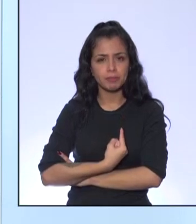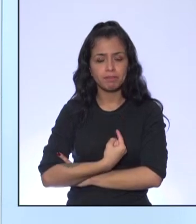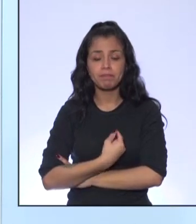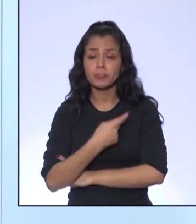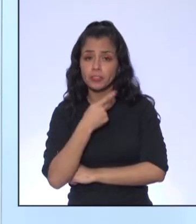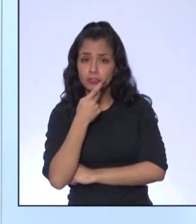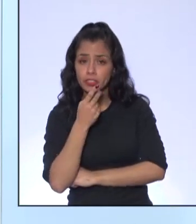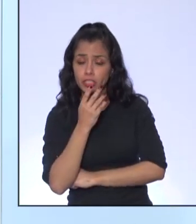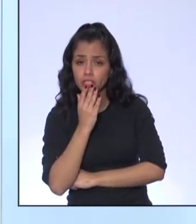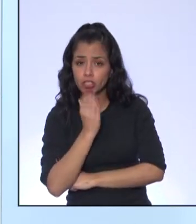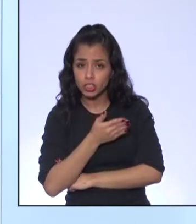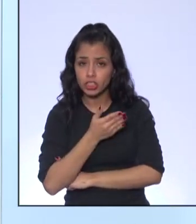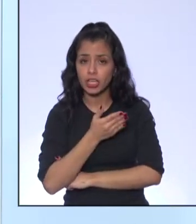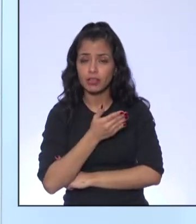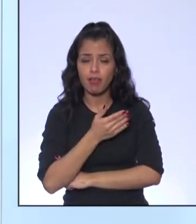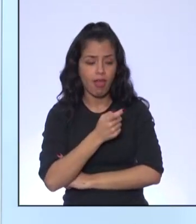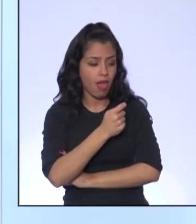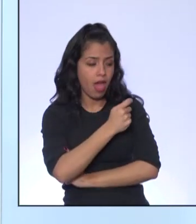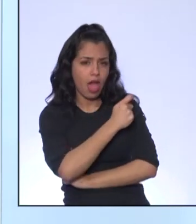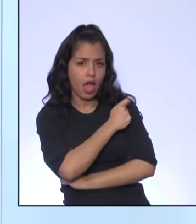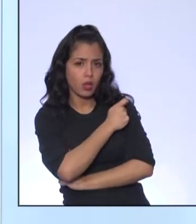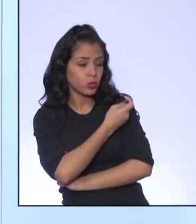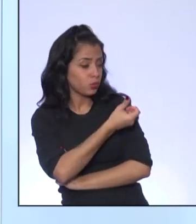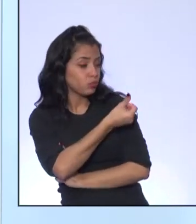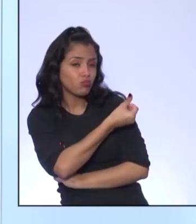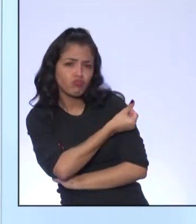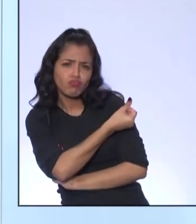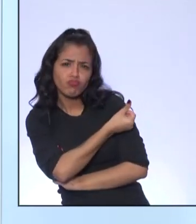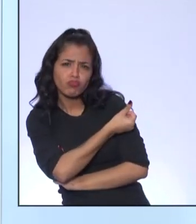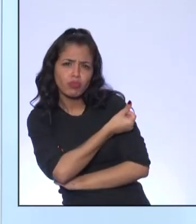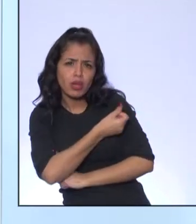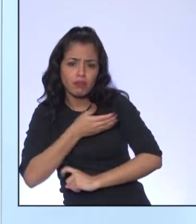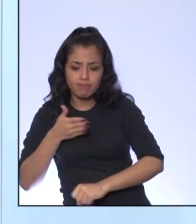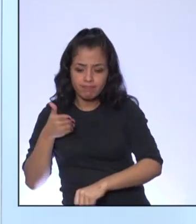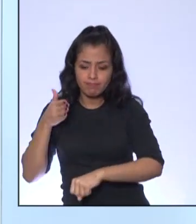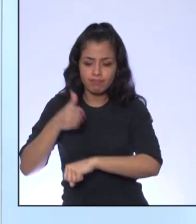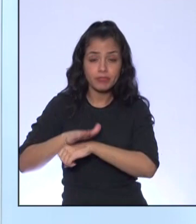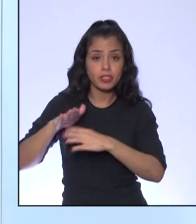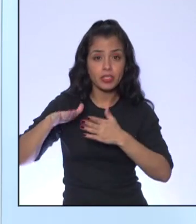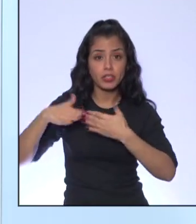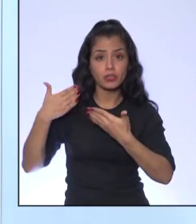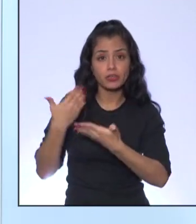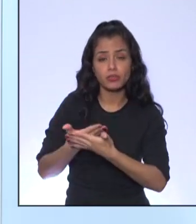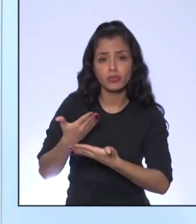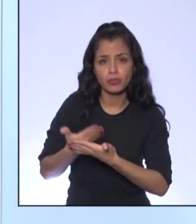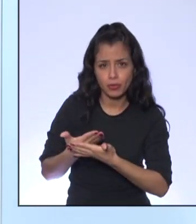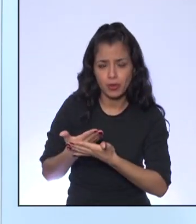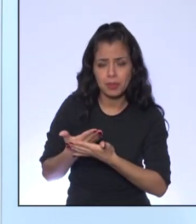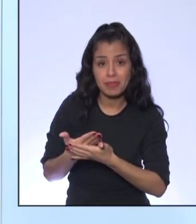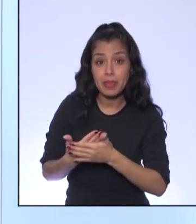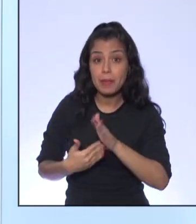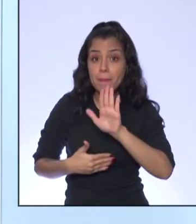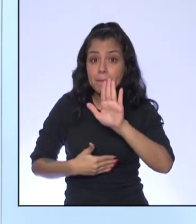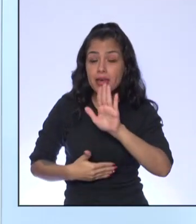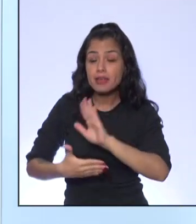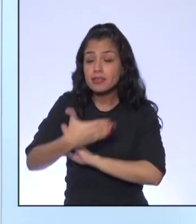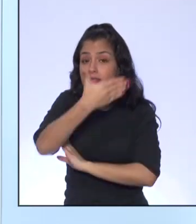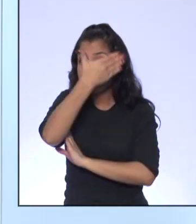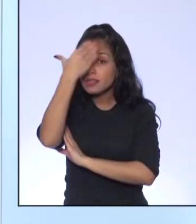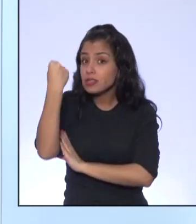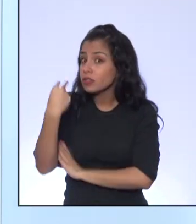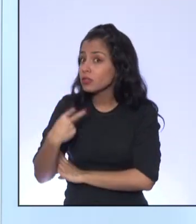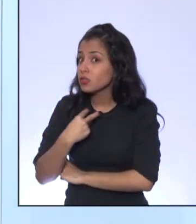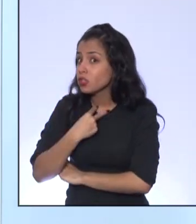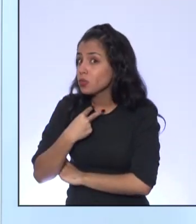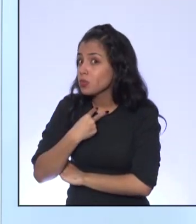é para um aluno de 6º ano chegar agora na escola. Mas também nós não podemos esquecer que este